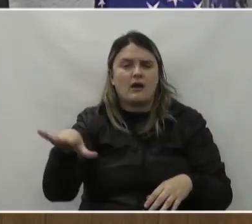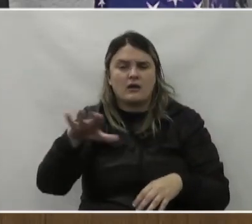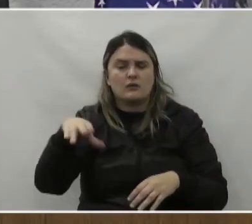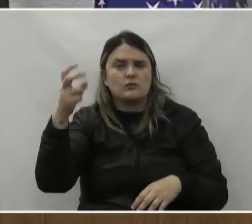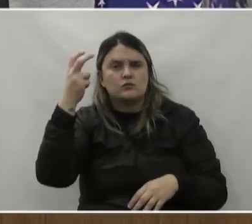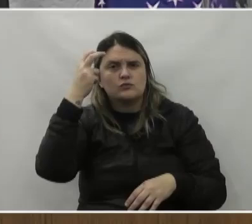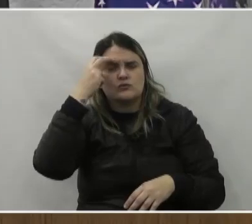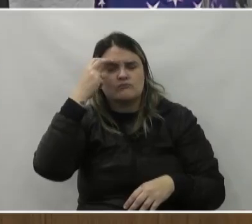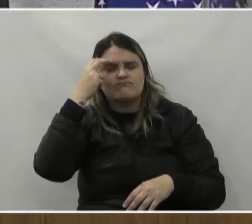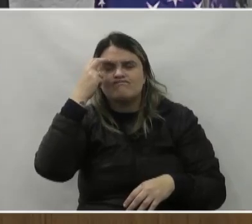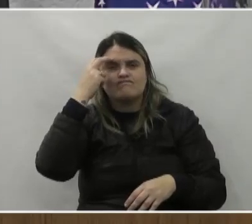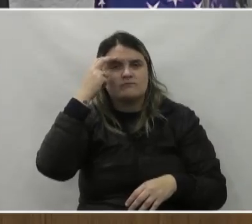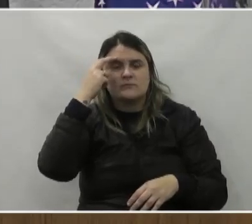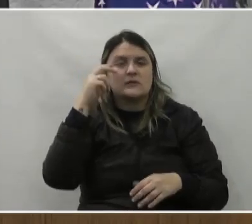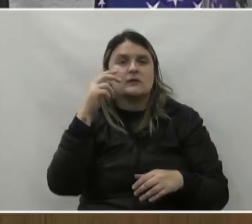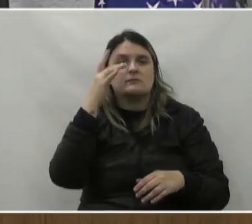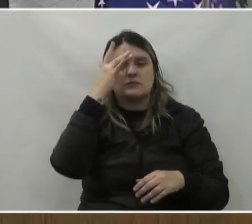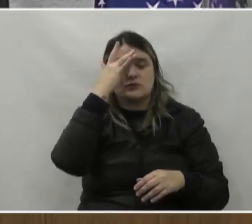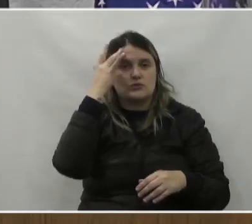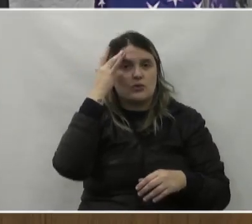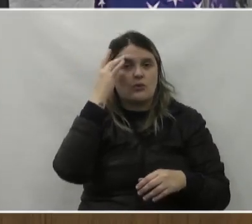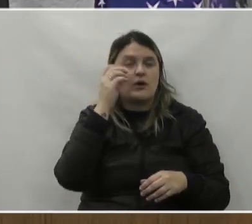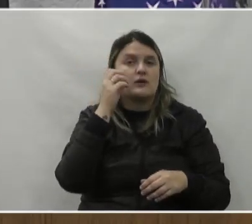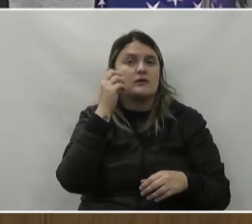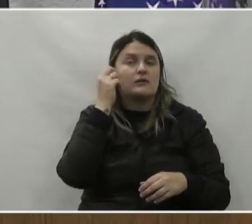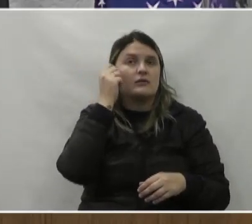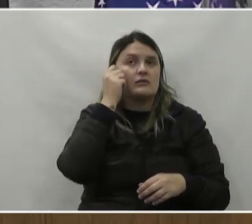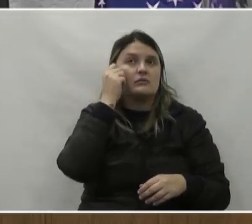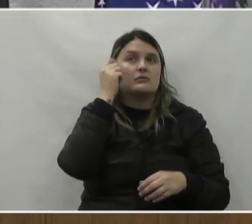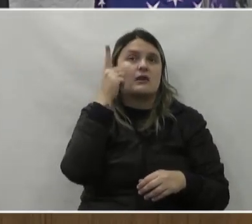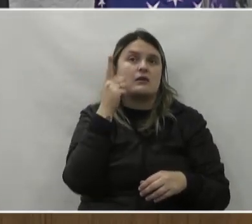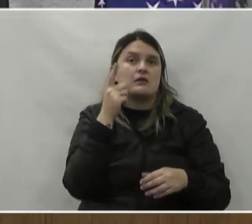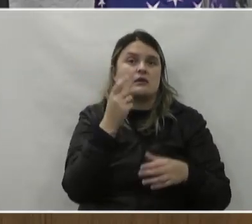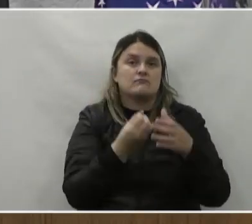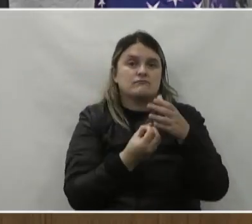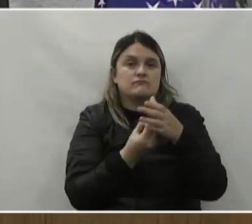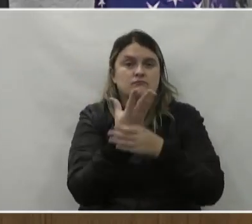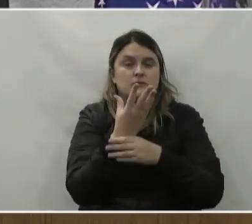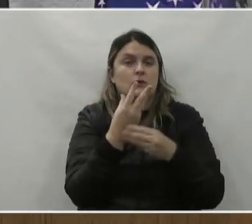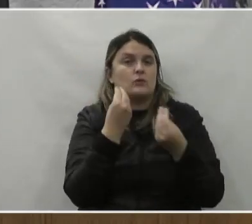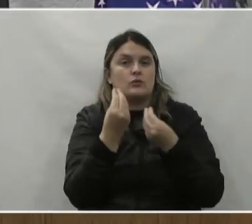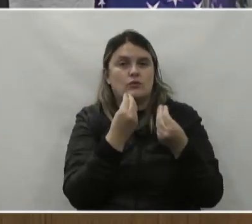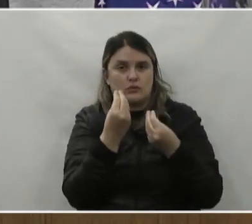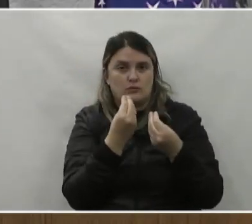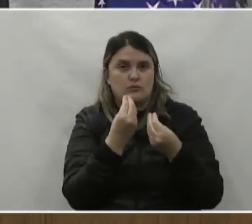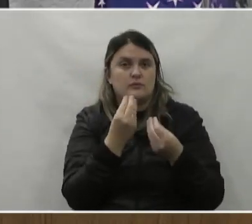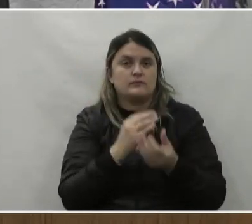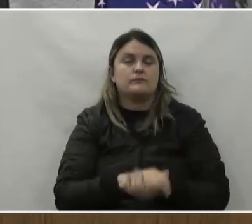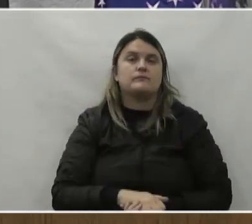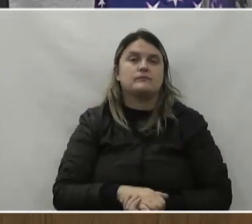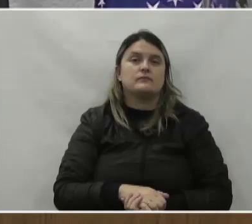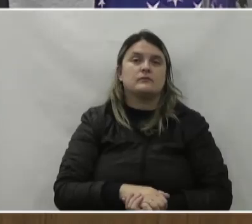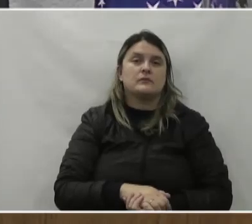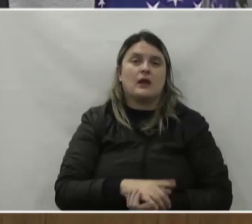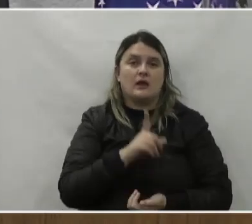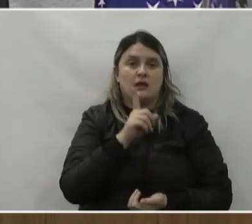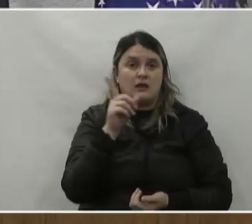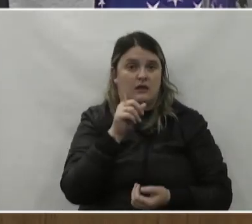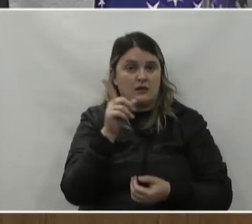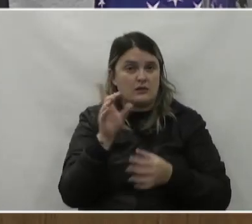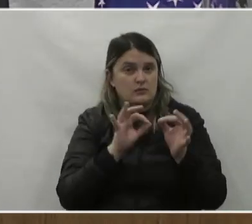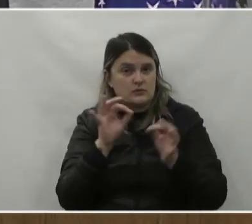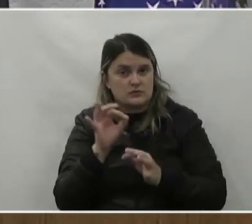na criação e direção da Fundação Municipal de Cultura de União da Vitória, coordenou os festejos do centenário